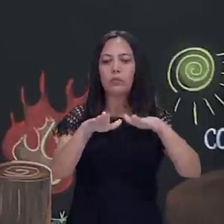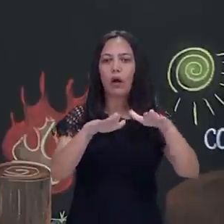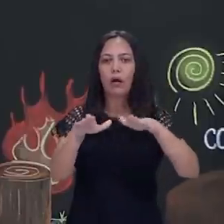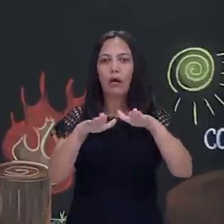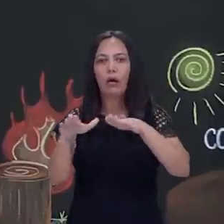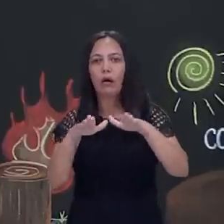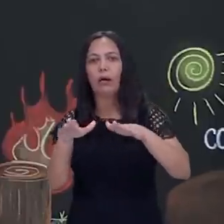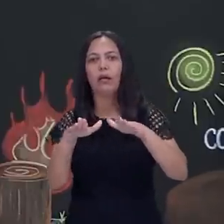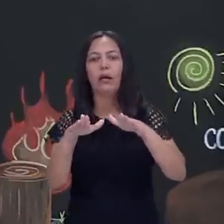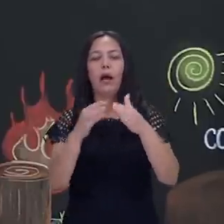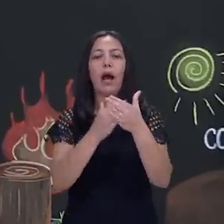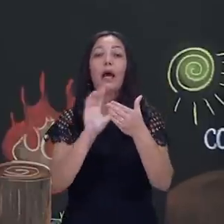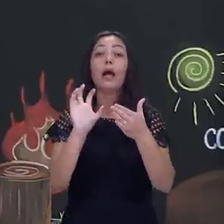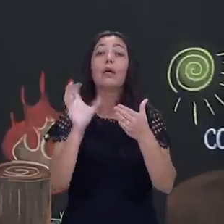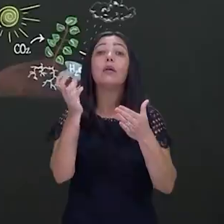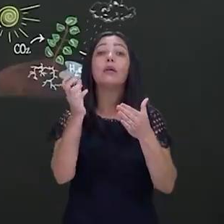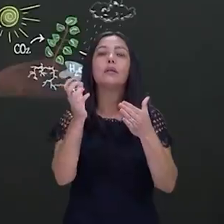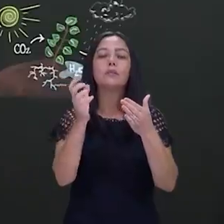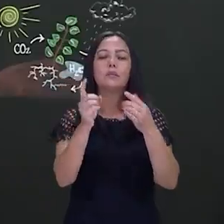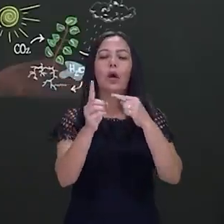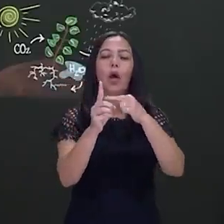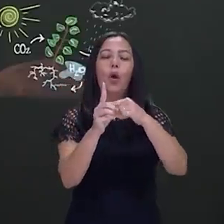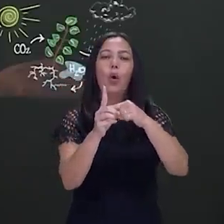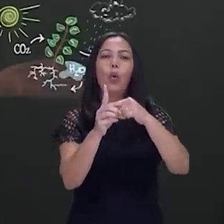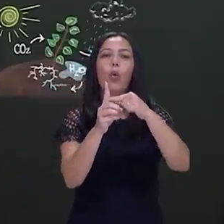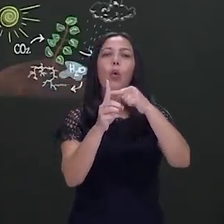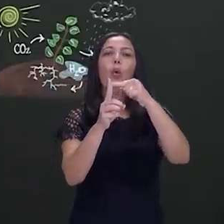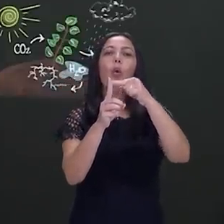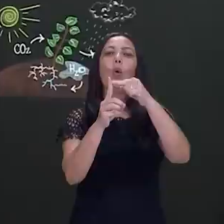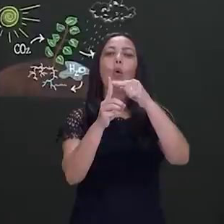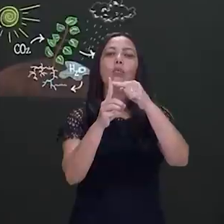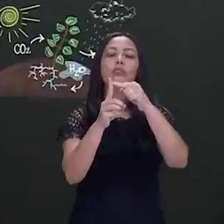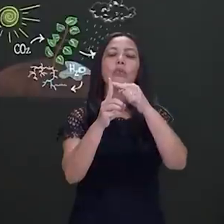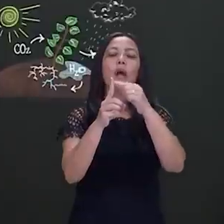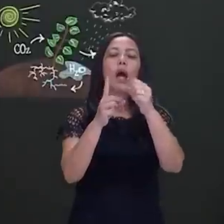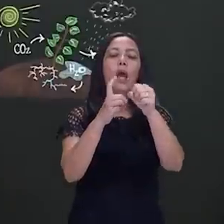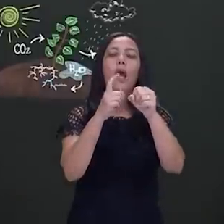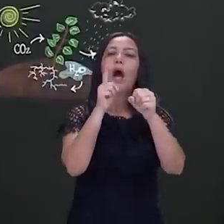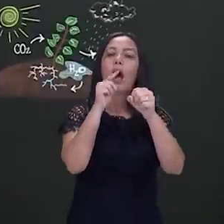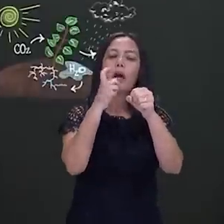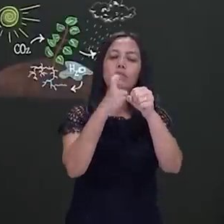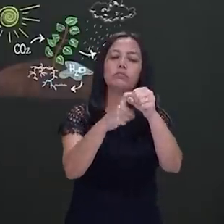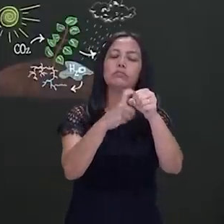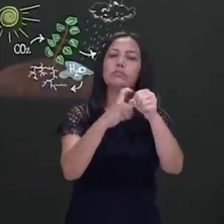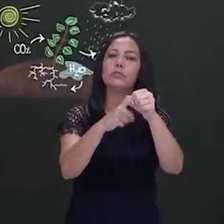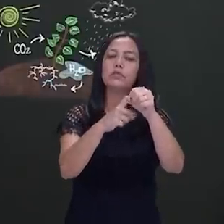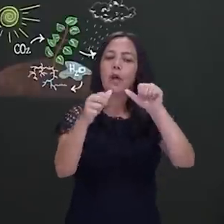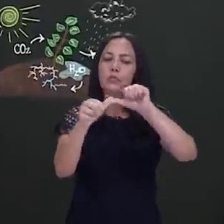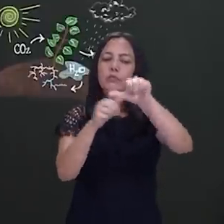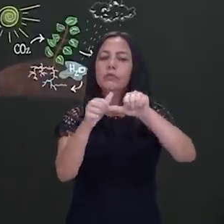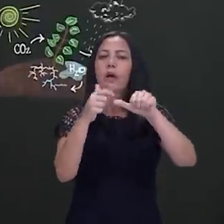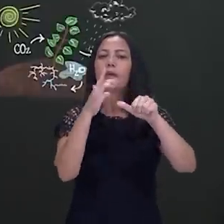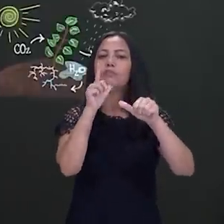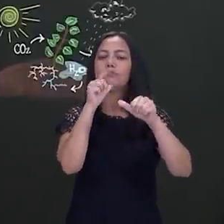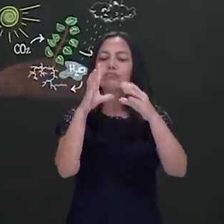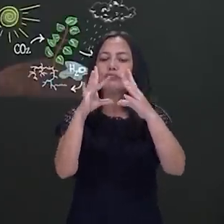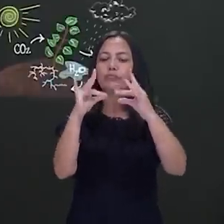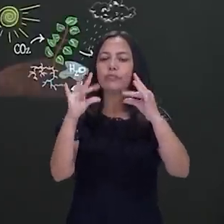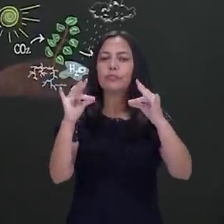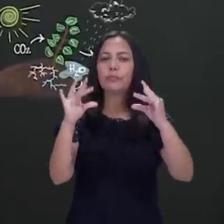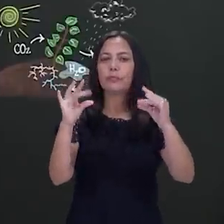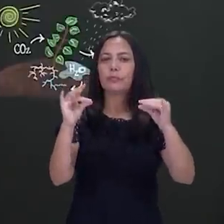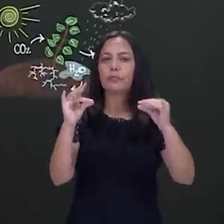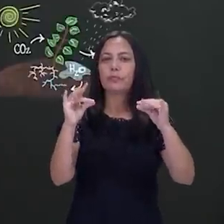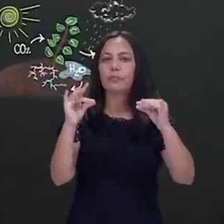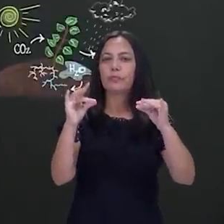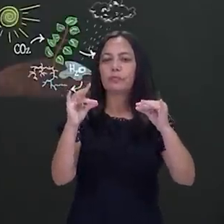a se agitar. Esse aumento de temperatura vai levar esse estado sólido a um estado líquido. E se eu